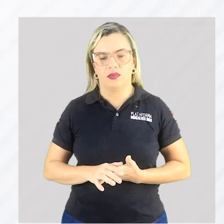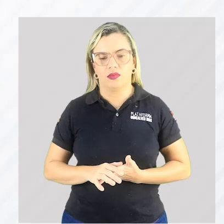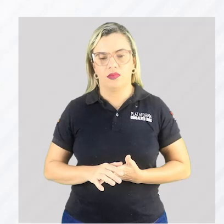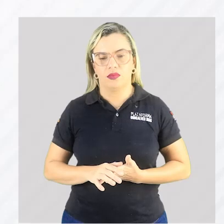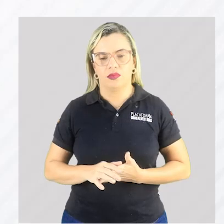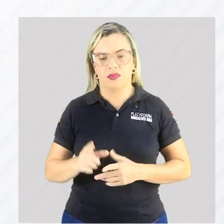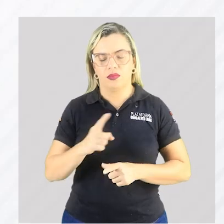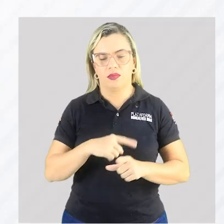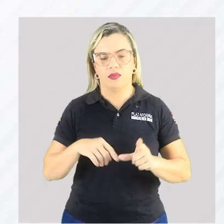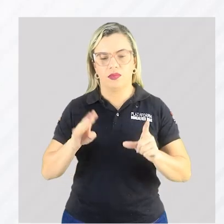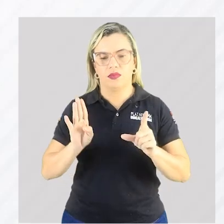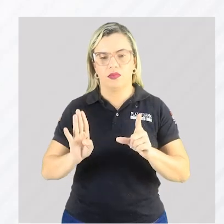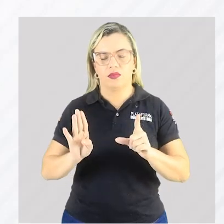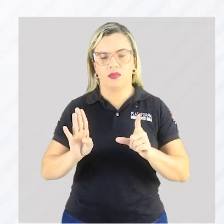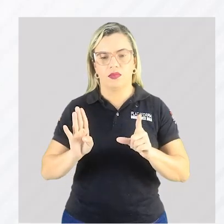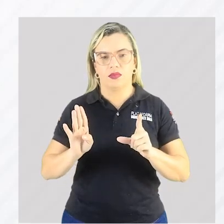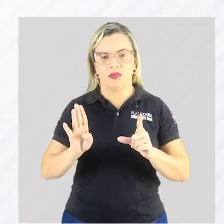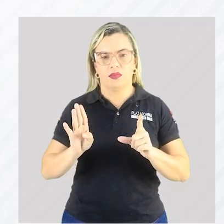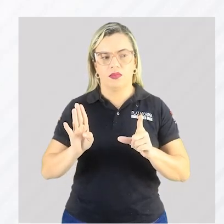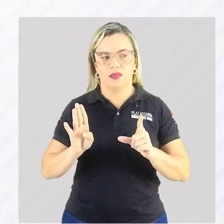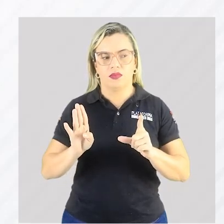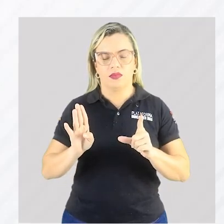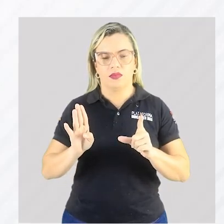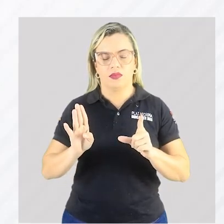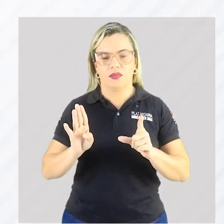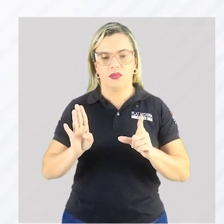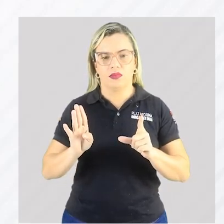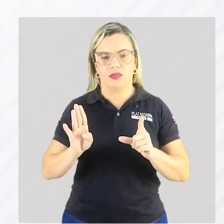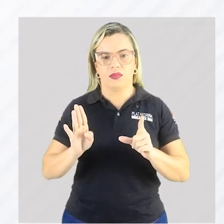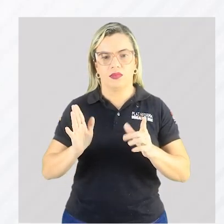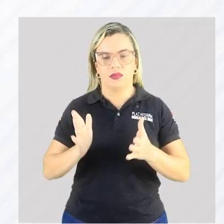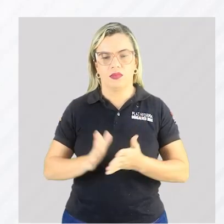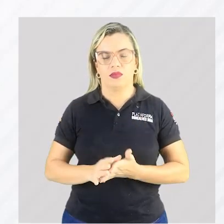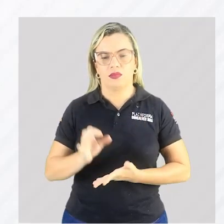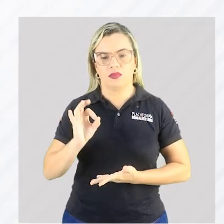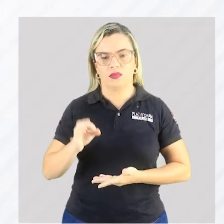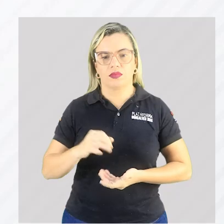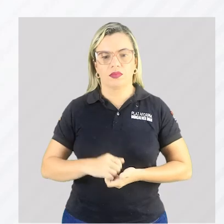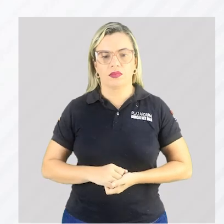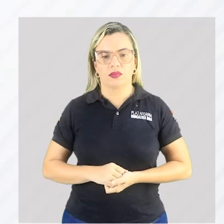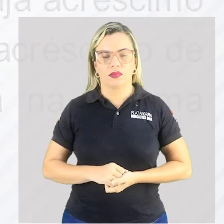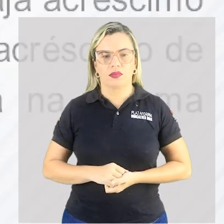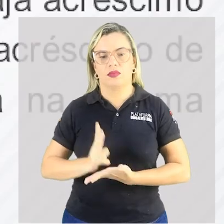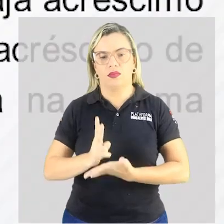na alternativa de letra B. Tranquilo? Pronto.